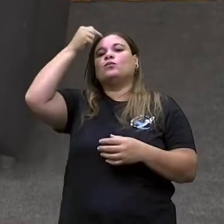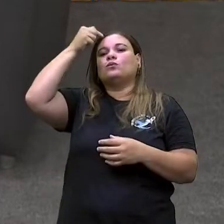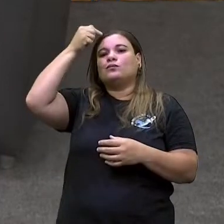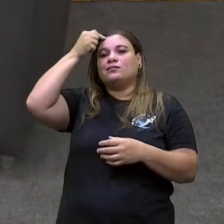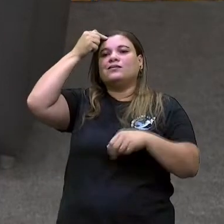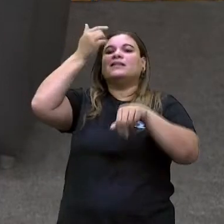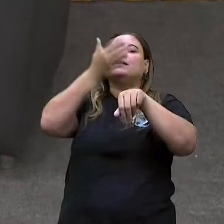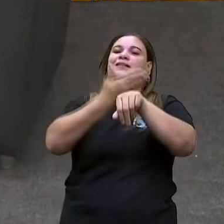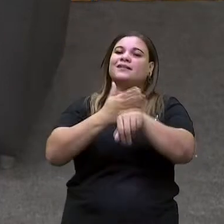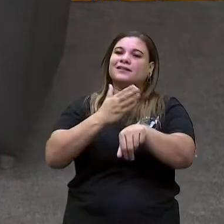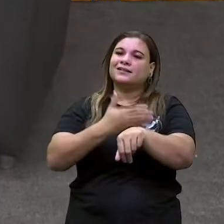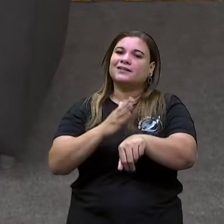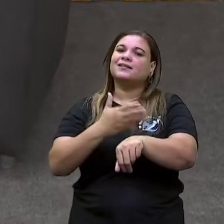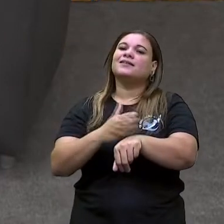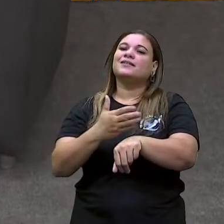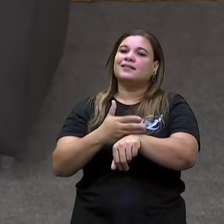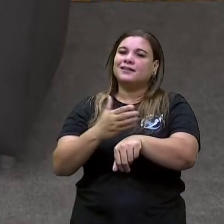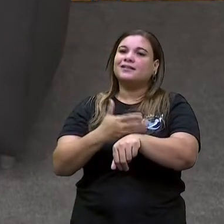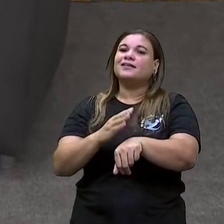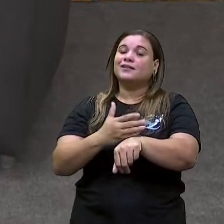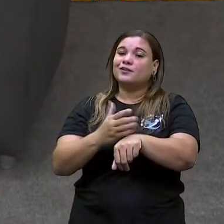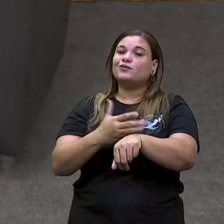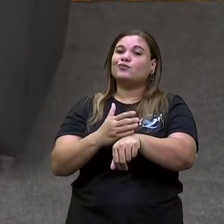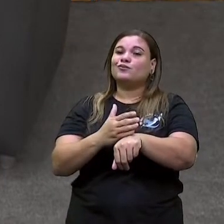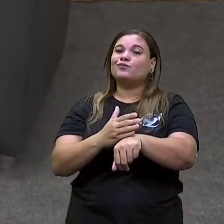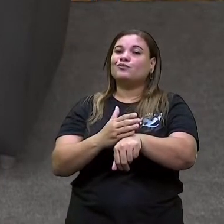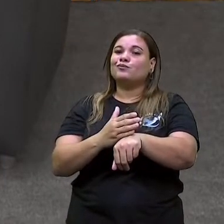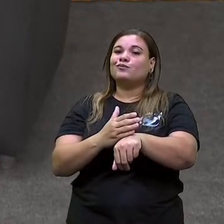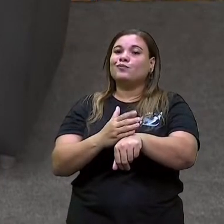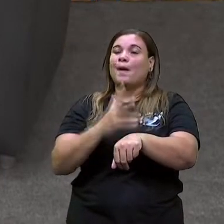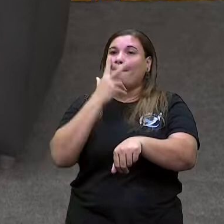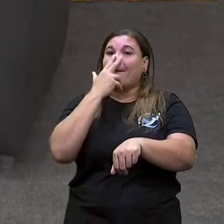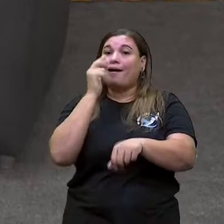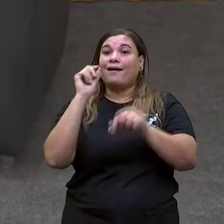rede de neurônios, os seus neurônios.